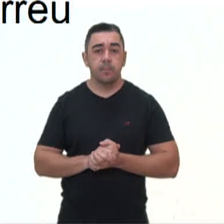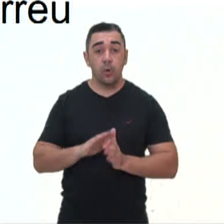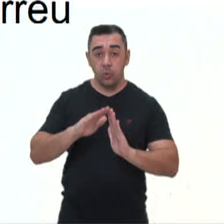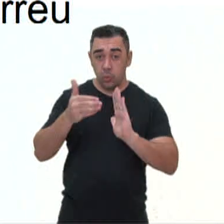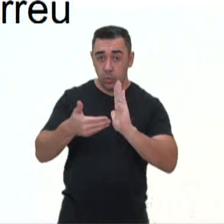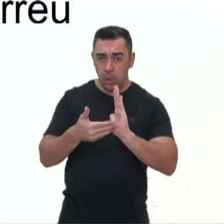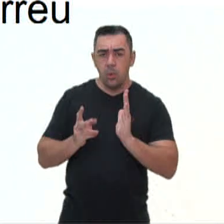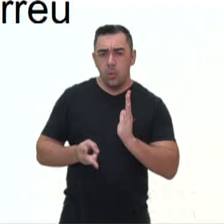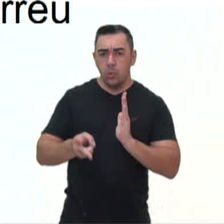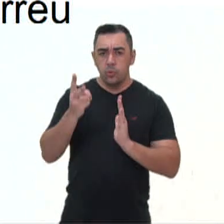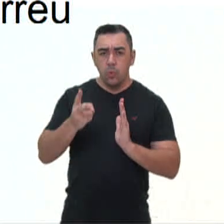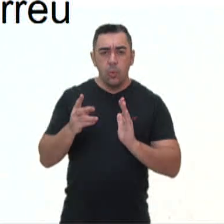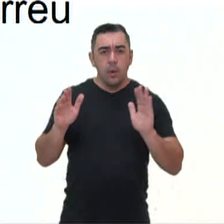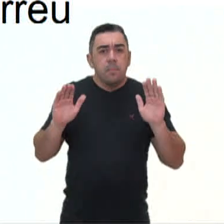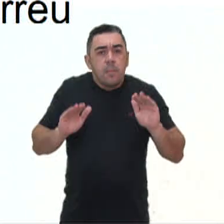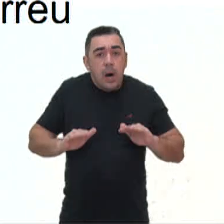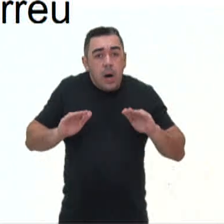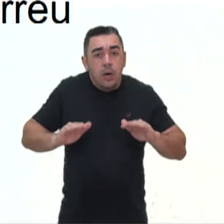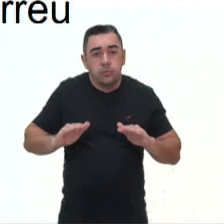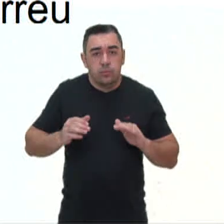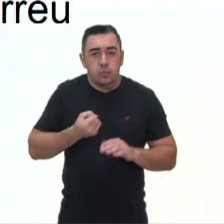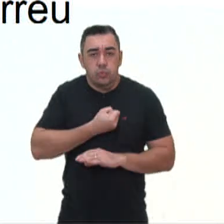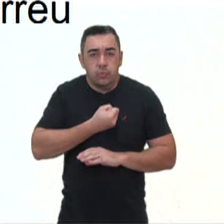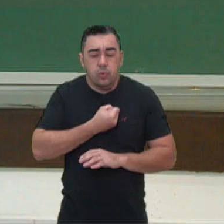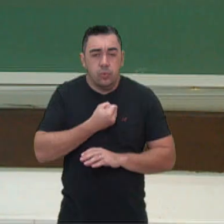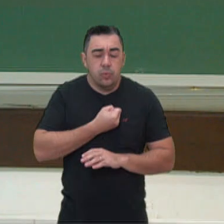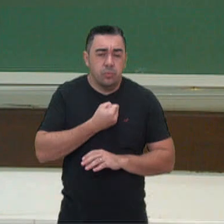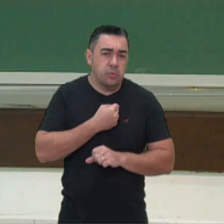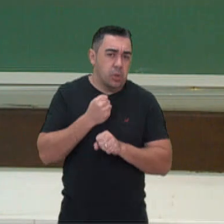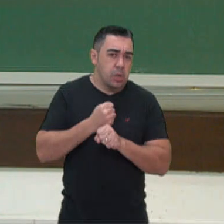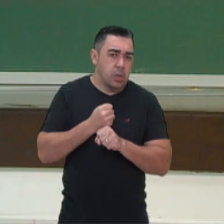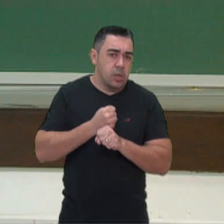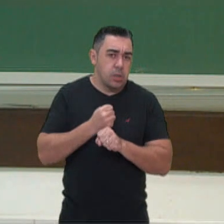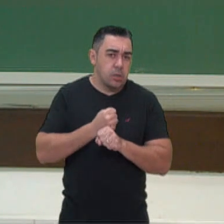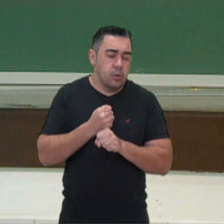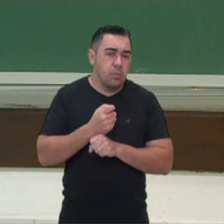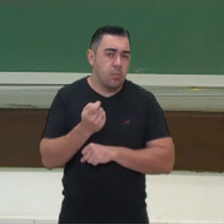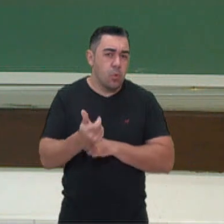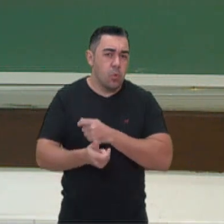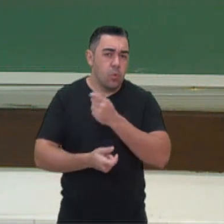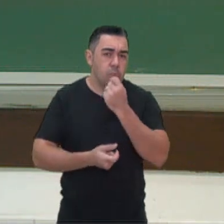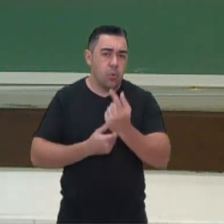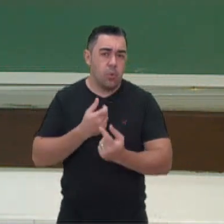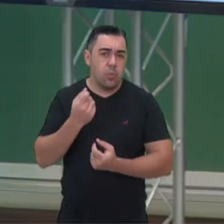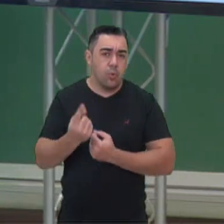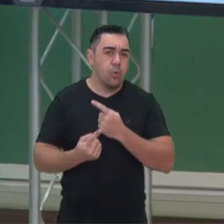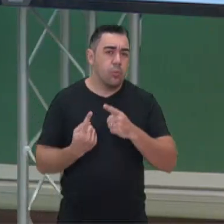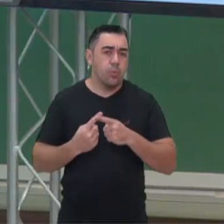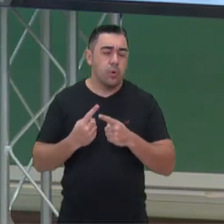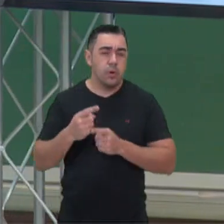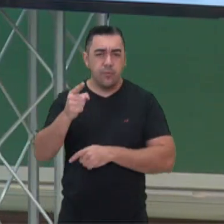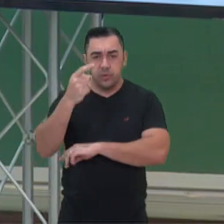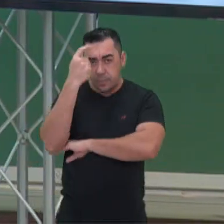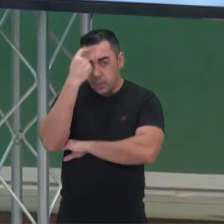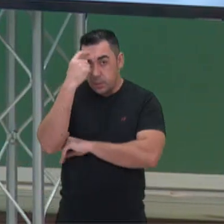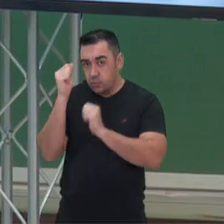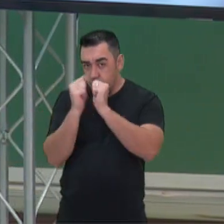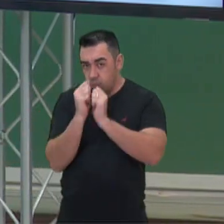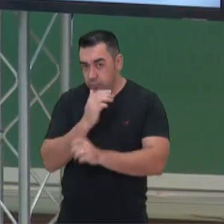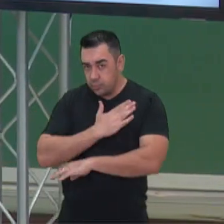permaneceu baixo. Por que permaneceu baixo durante muito tempo o número de habitantes? Pensa